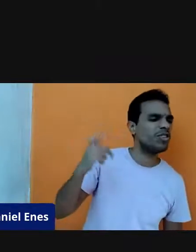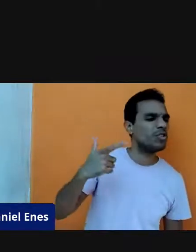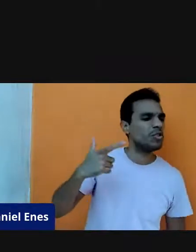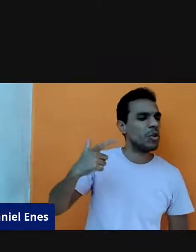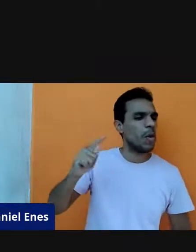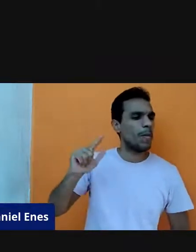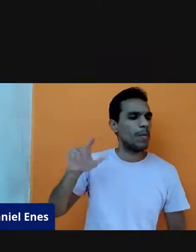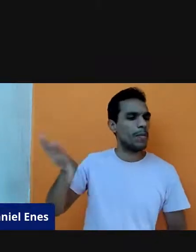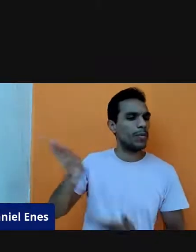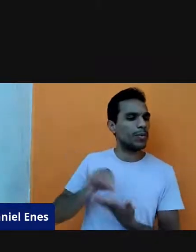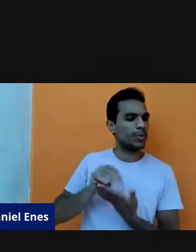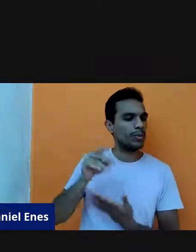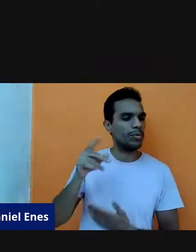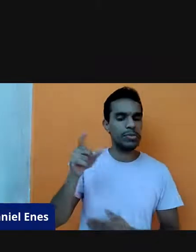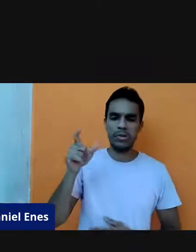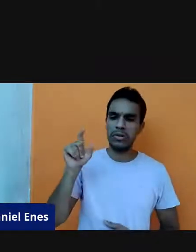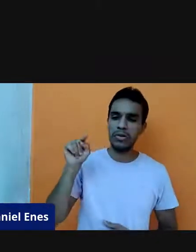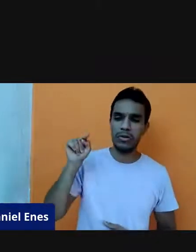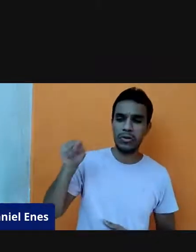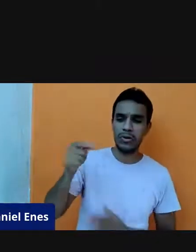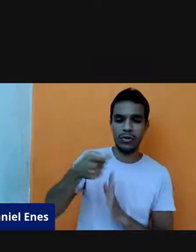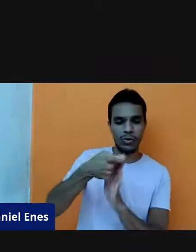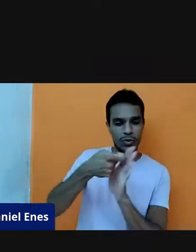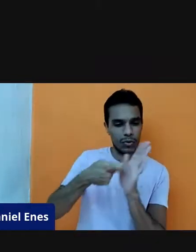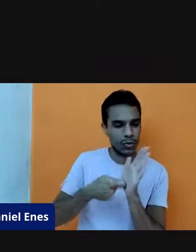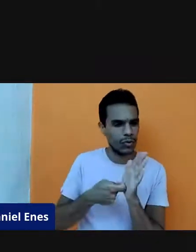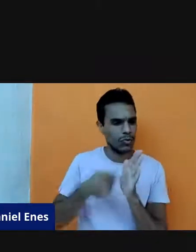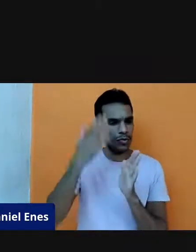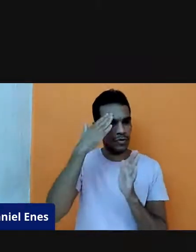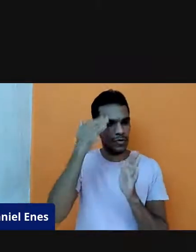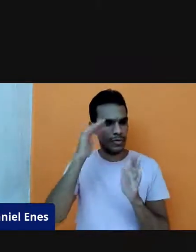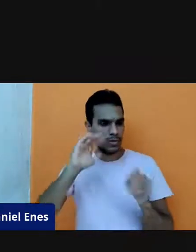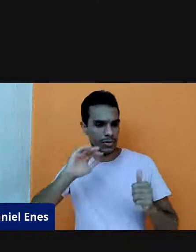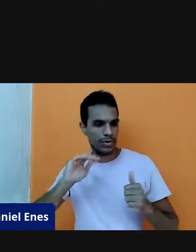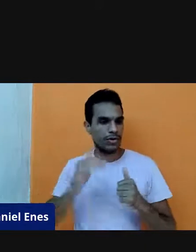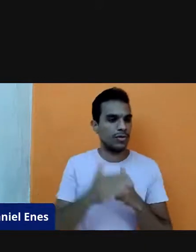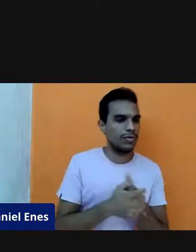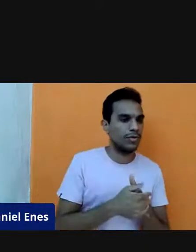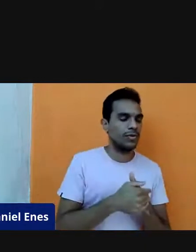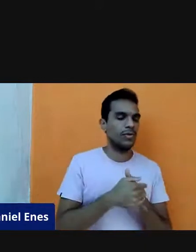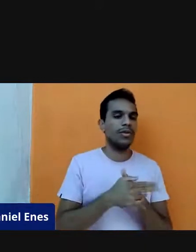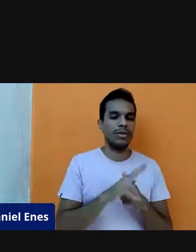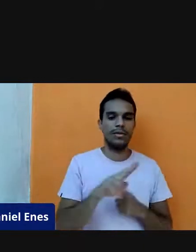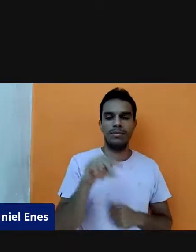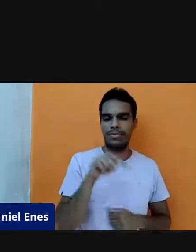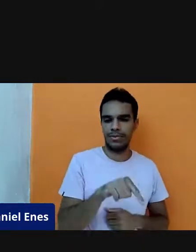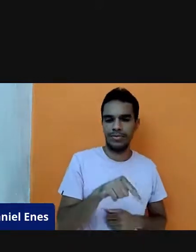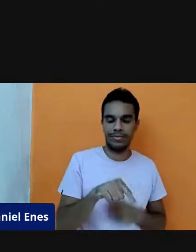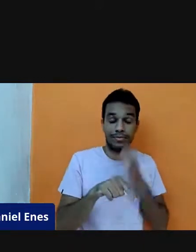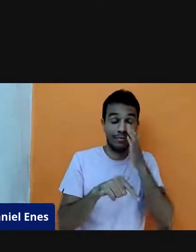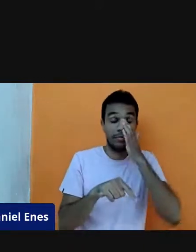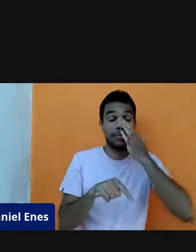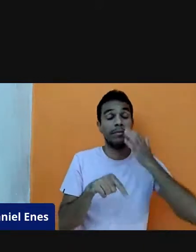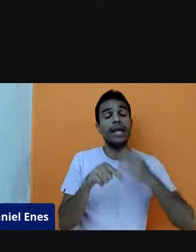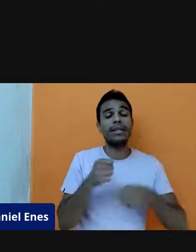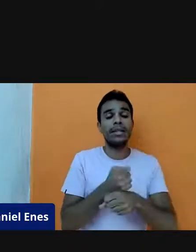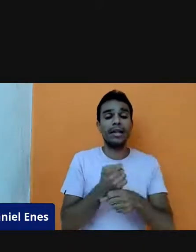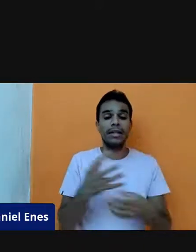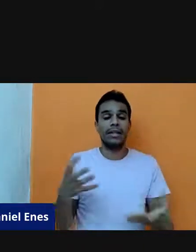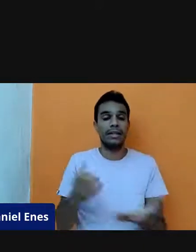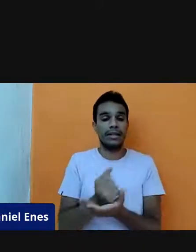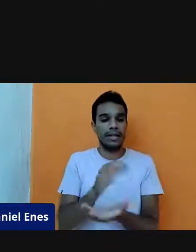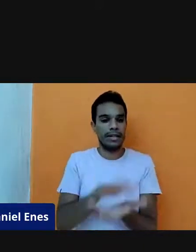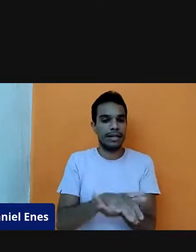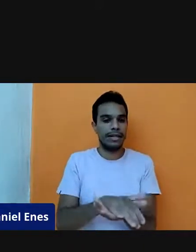escritor famoso que estava se escondendo atrás desse nome. No mesmo ano, ela casa-se com o diplomata Mauri